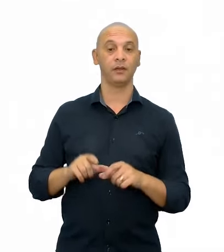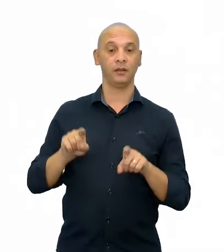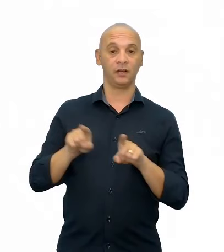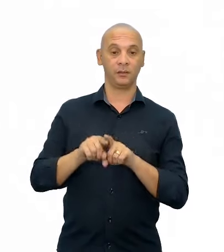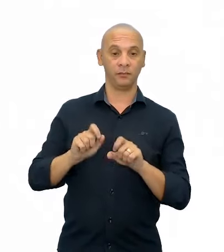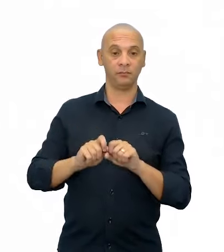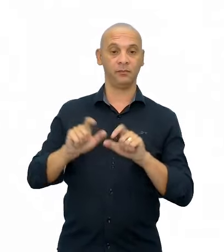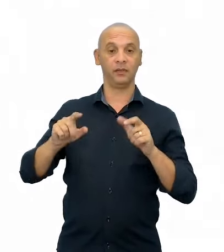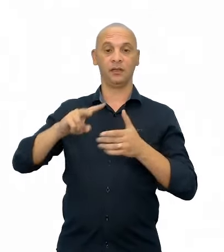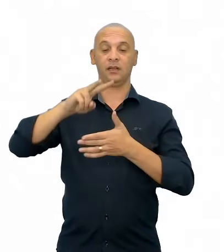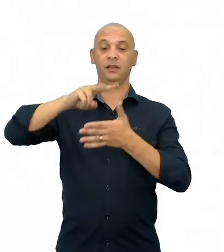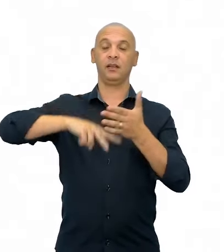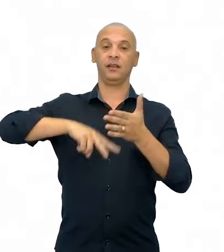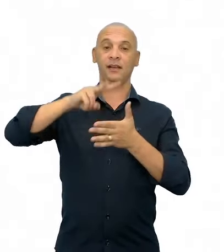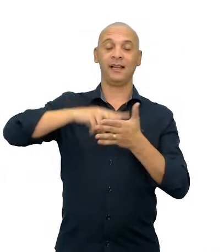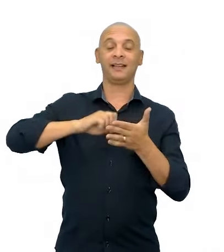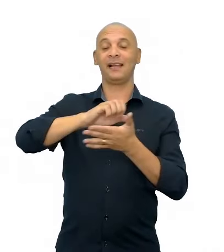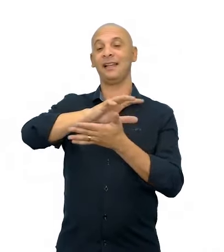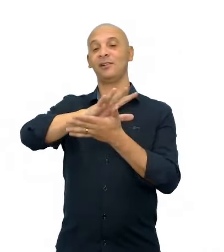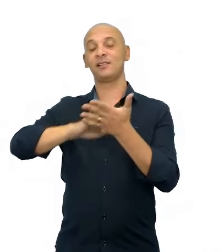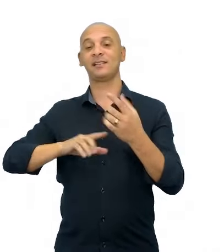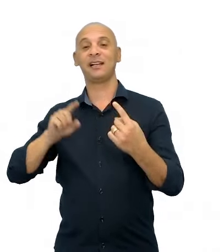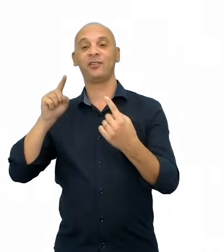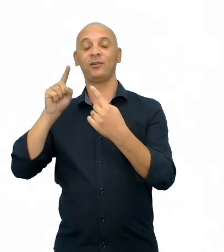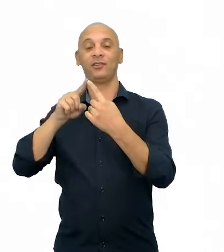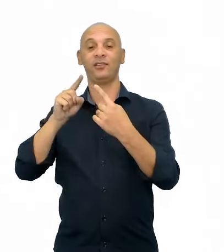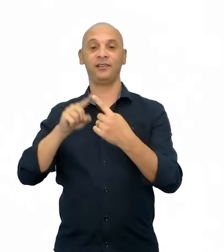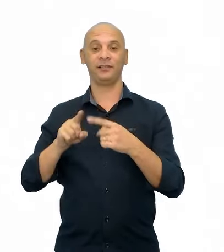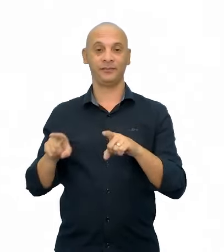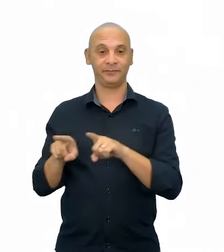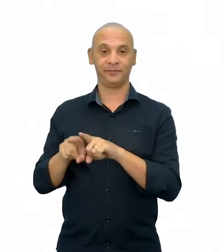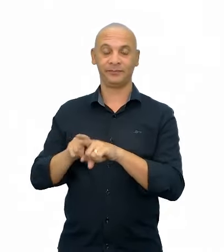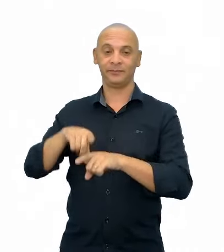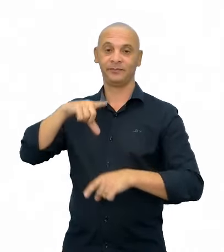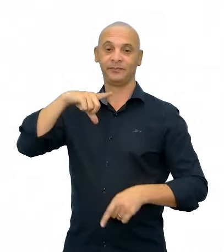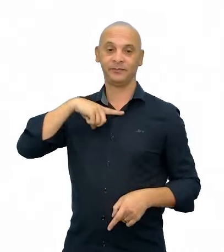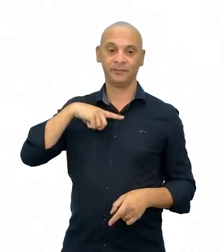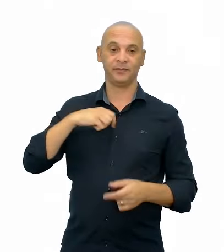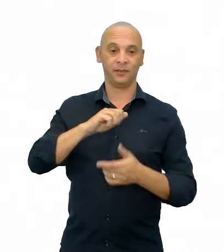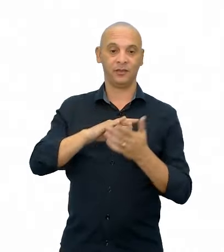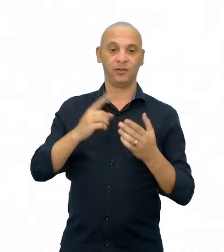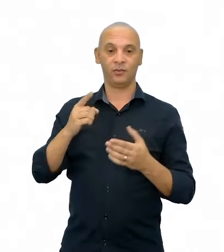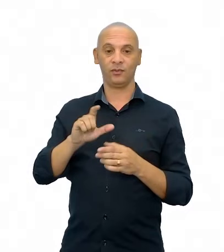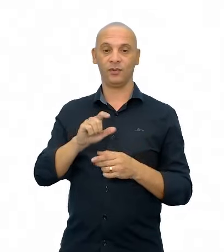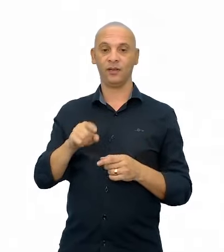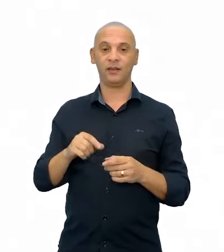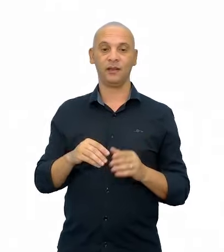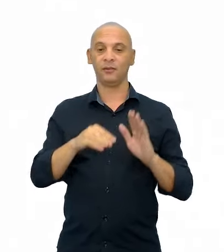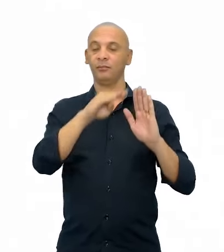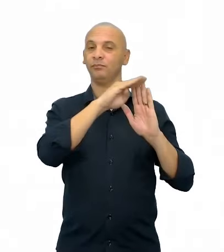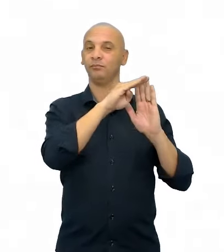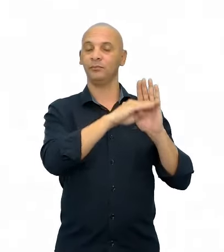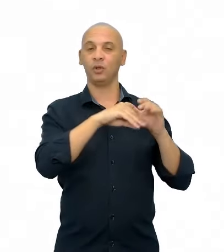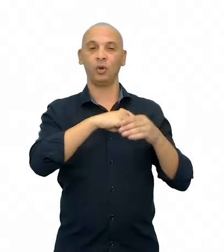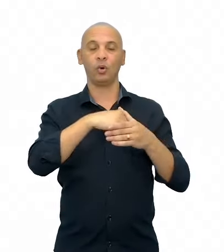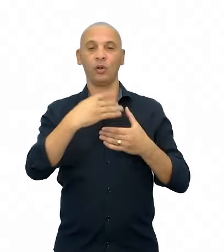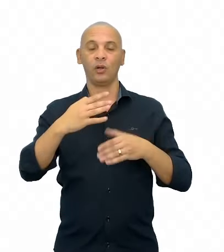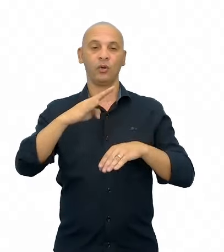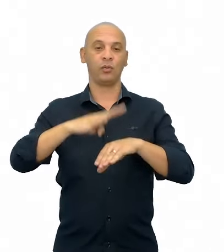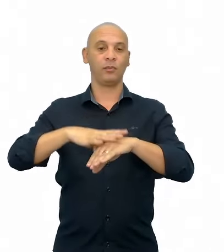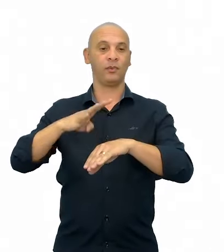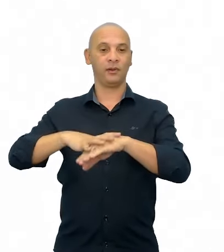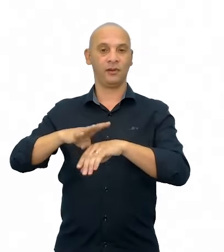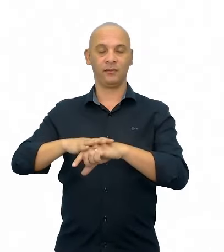Acessar e ler as atividades que integram todas as aulas da sequência de atividade 1. Alinhar o conteúdo matemático